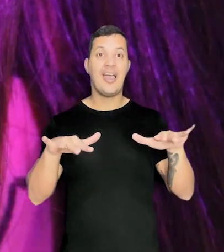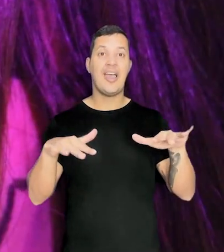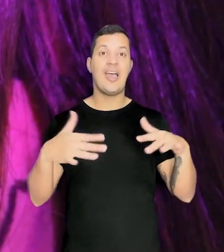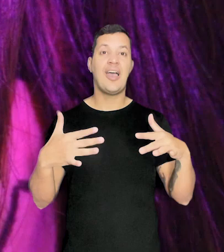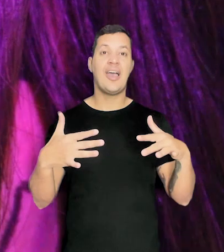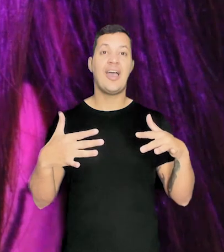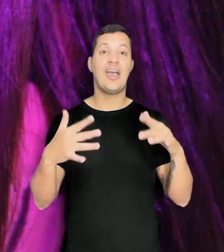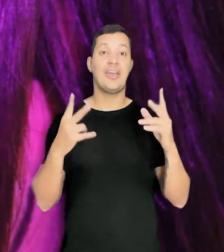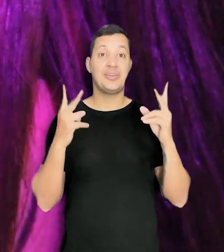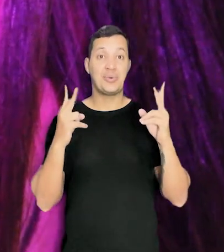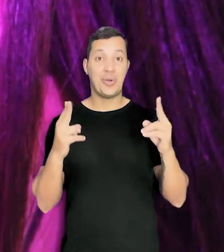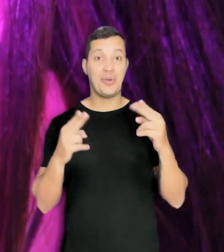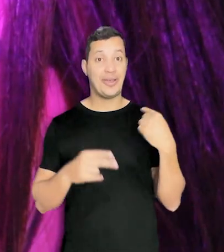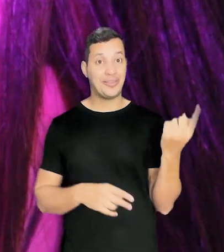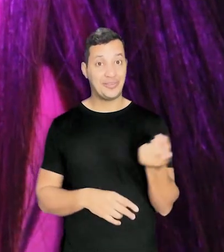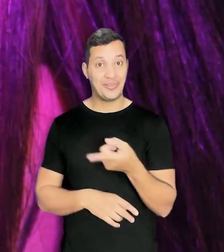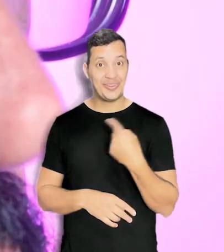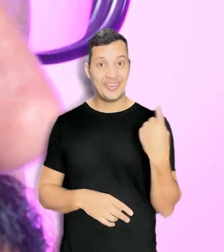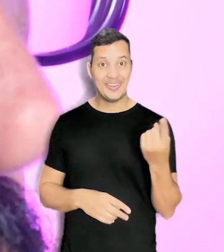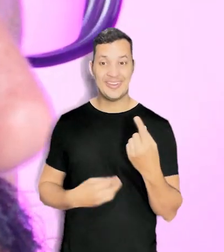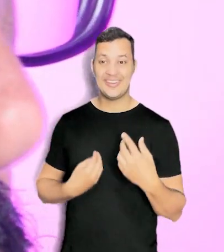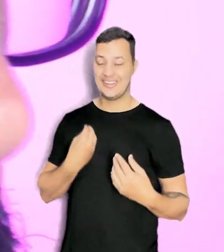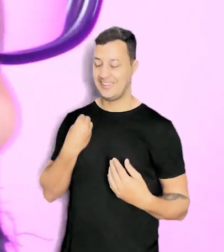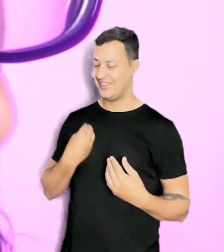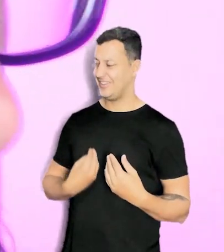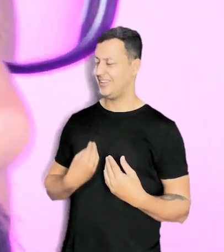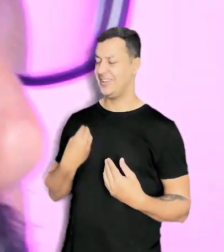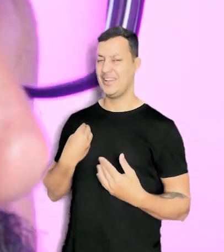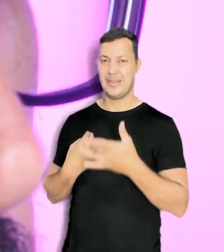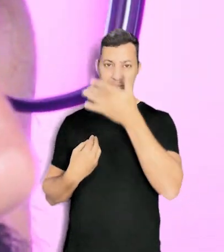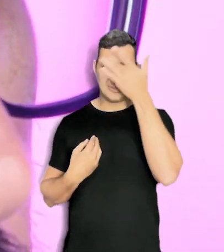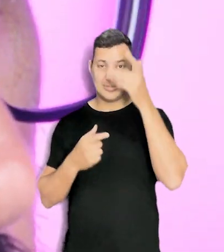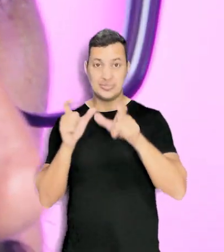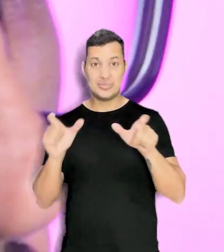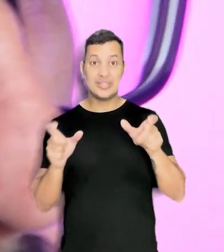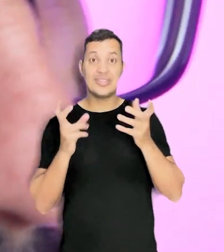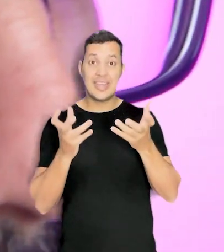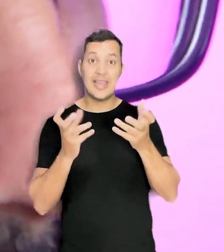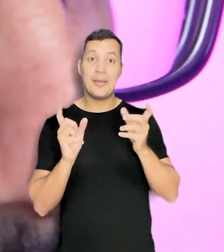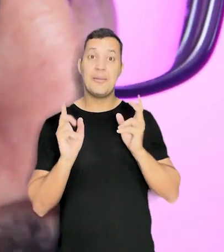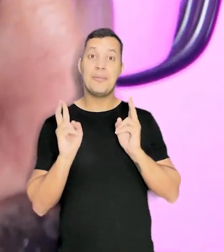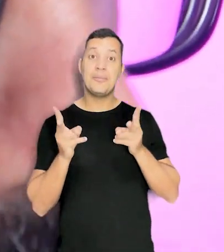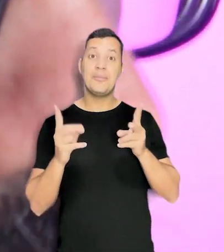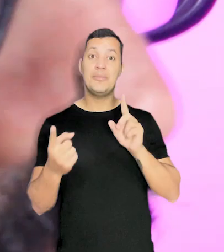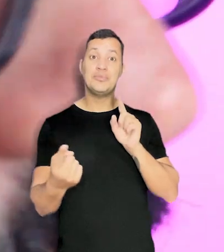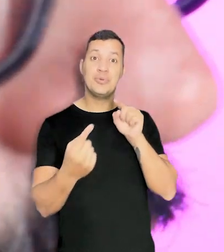Igual a nós. Gente que quer a mesma coisa que nós.